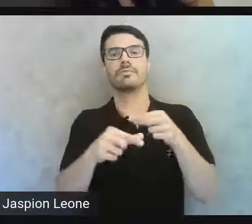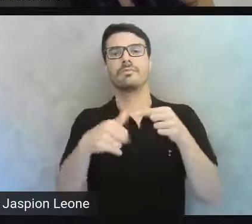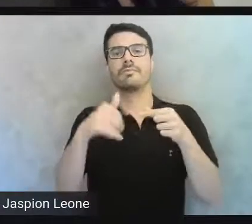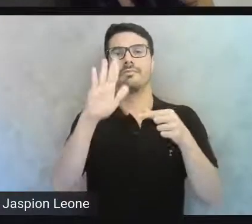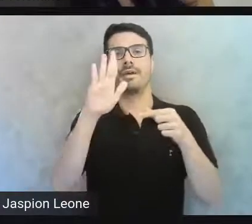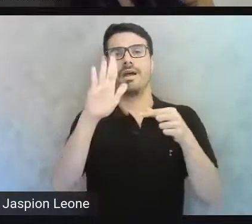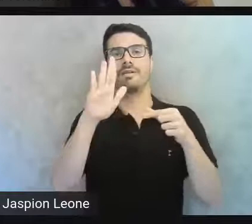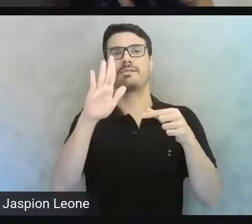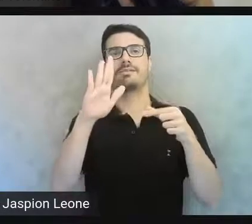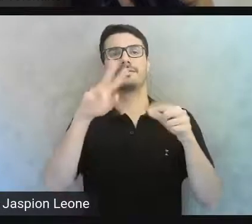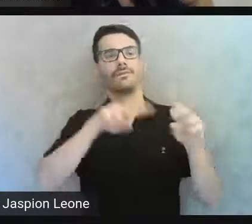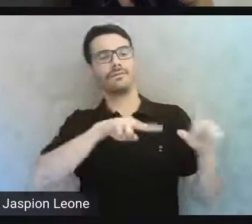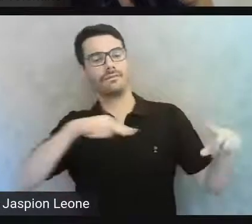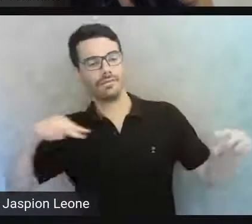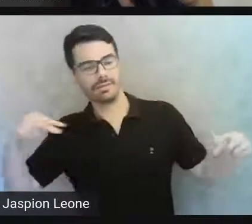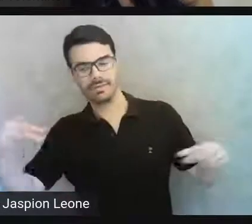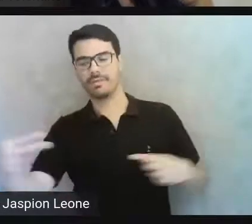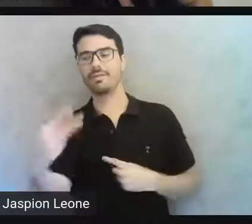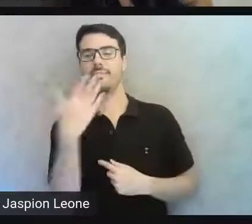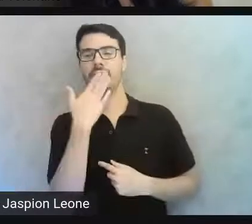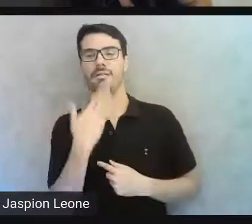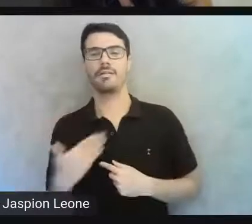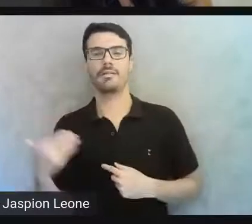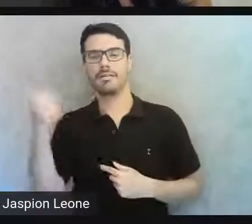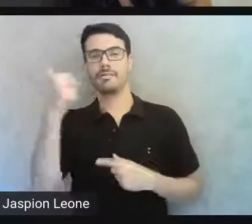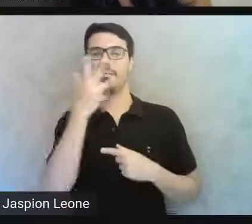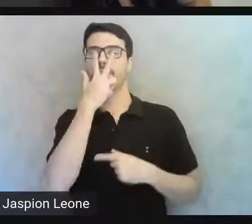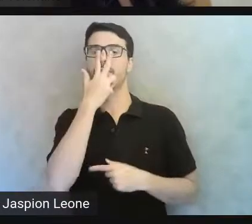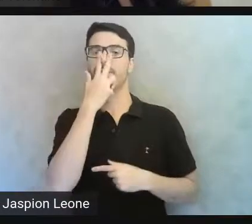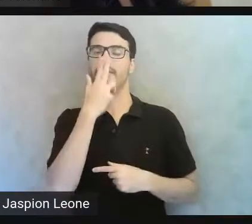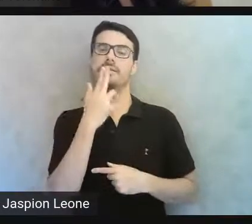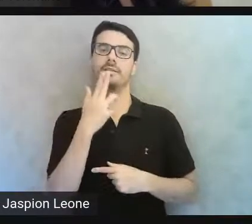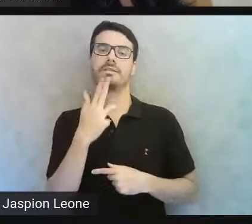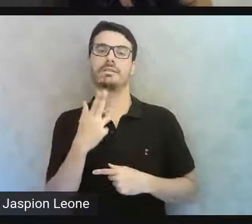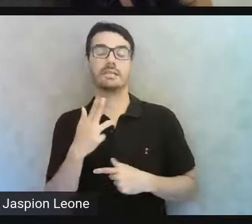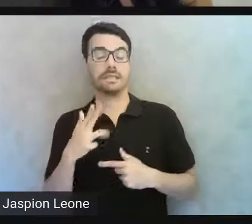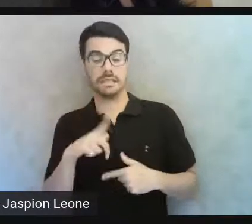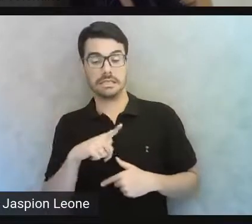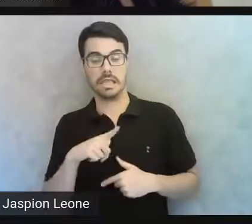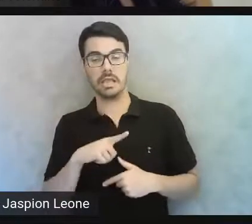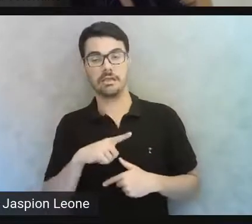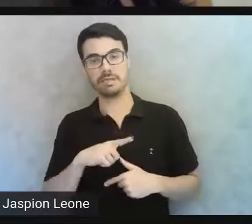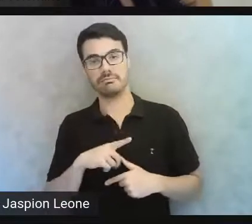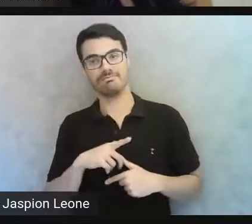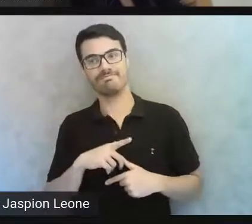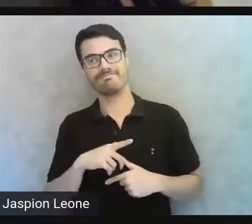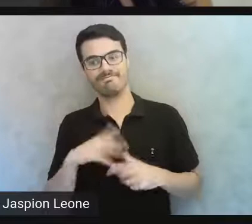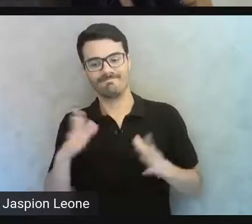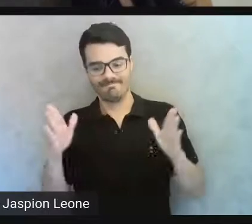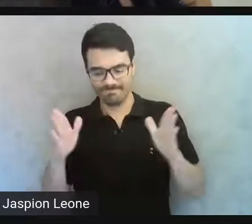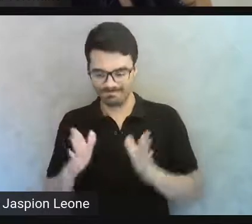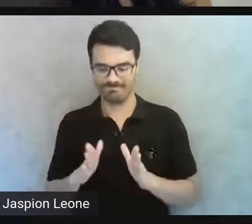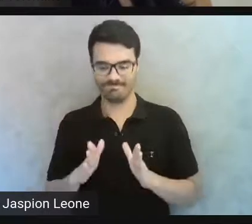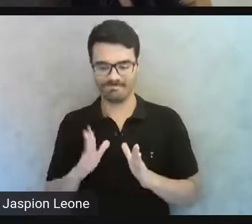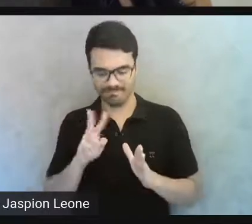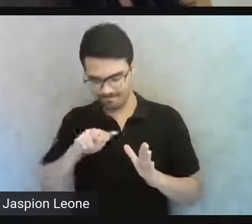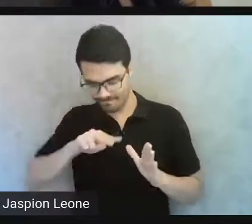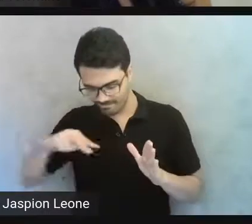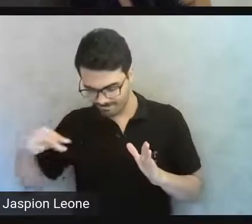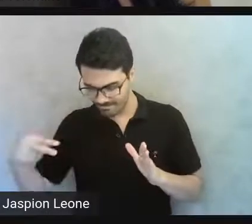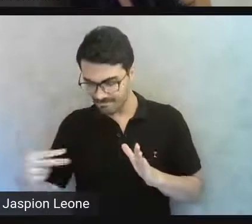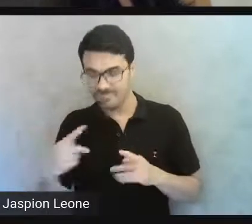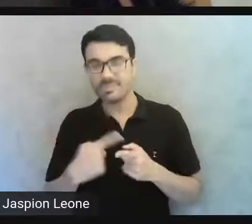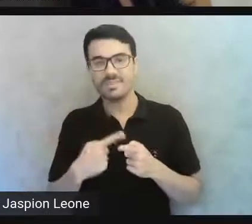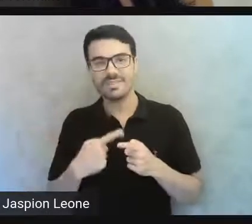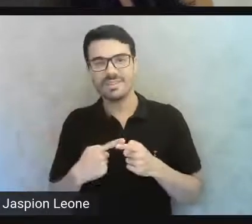esse campo de visão. Porque às vezes a pessoa passou a olhar de uma forma muito limitada. Mas ela está olhando de uma forma limitada, gente, porque